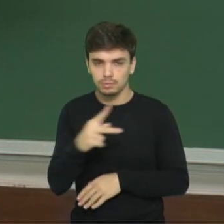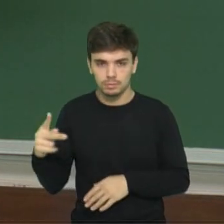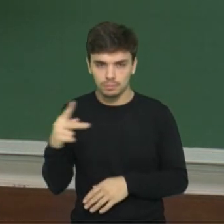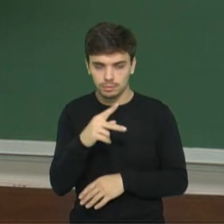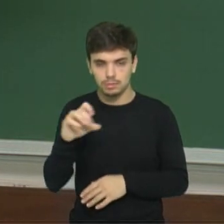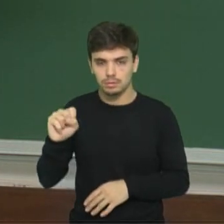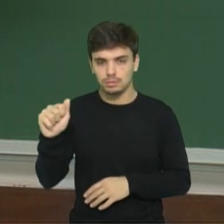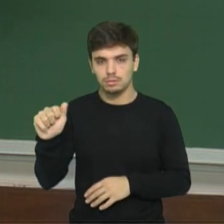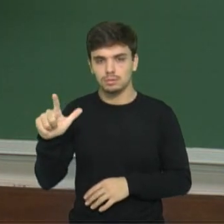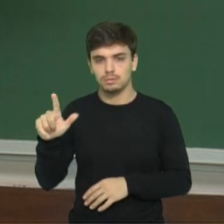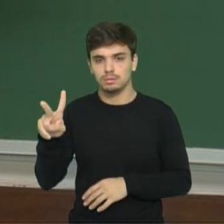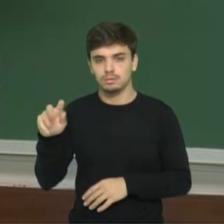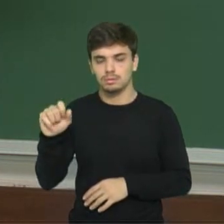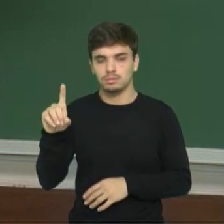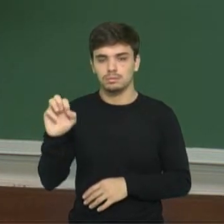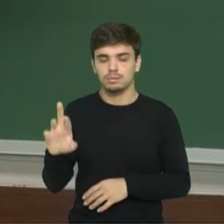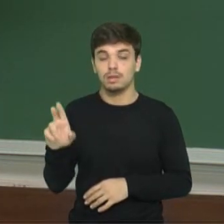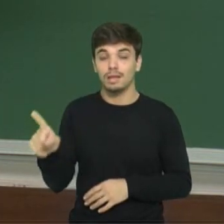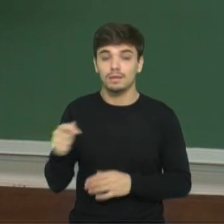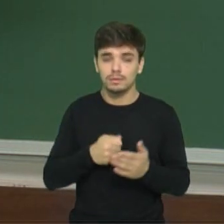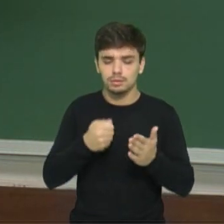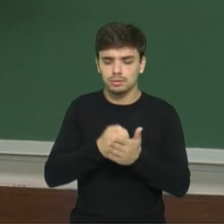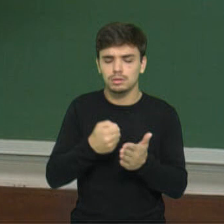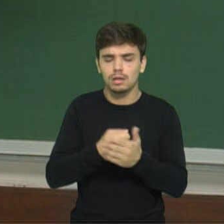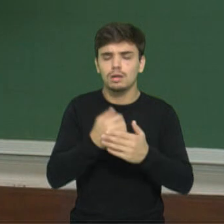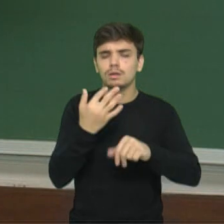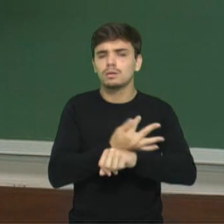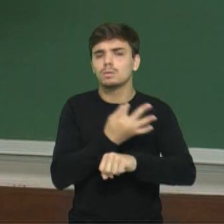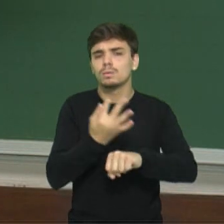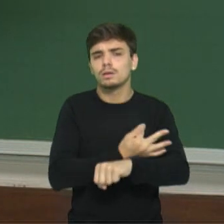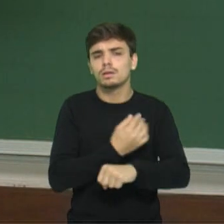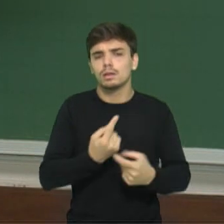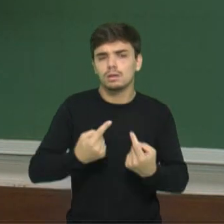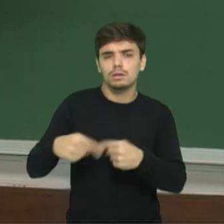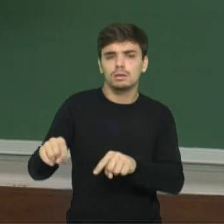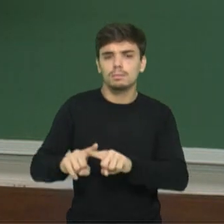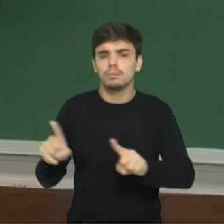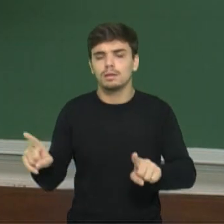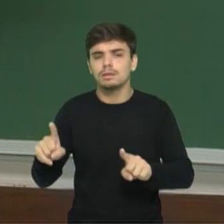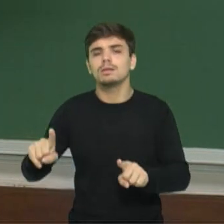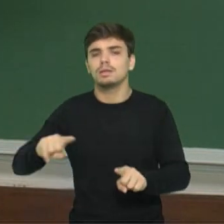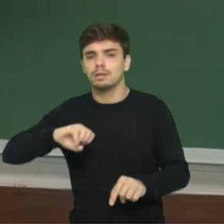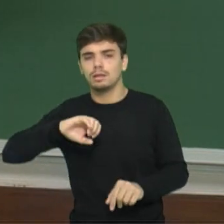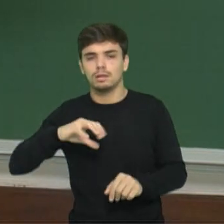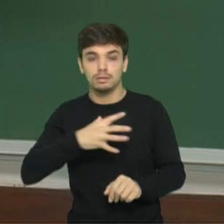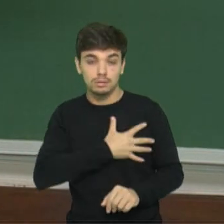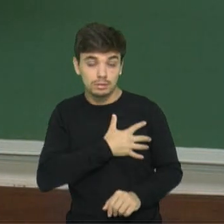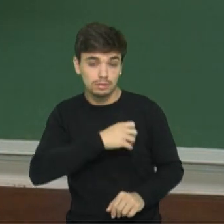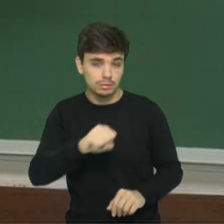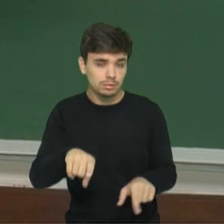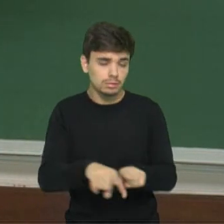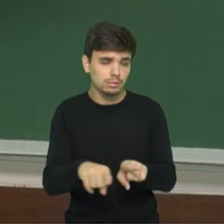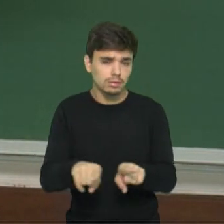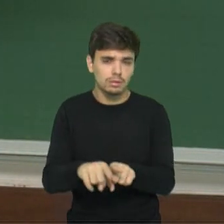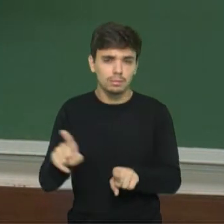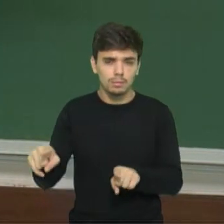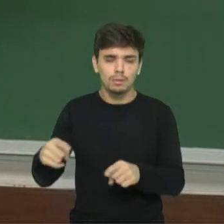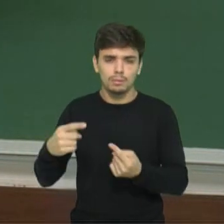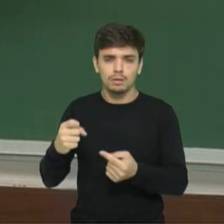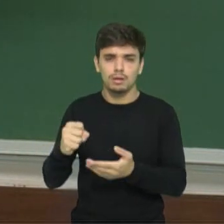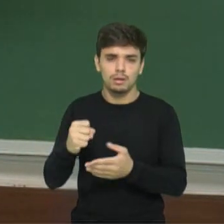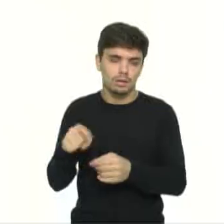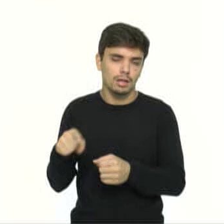Allende, né? Ele vai resistir ao ataque, porém ele acaba cometendo suicídio ao perceber que a derrota ela era iminente,